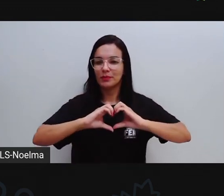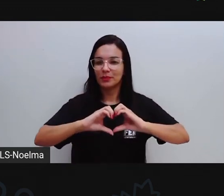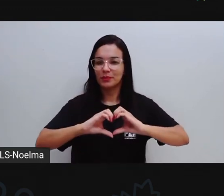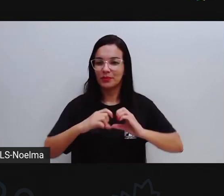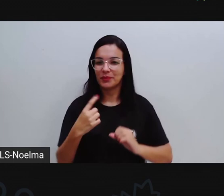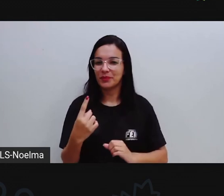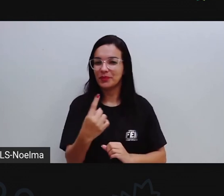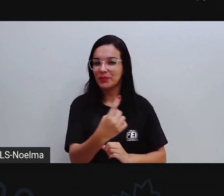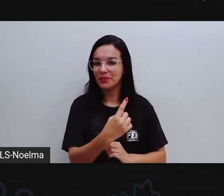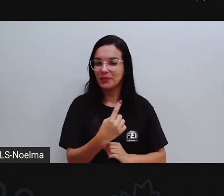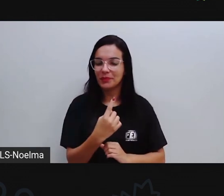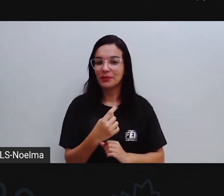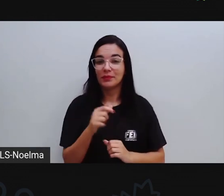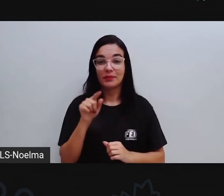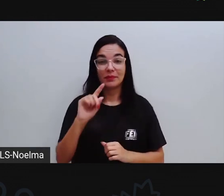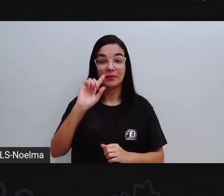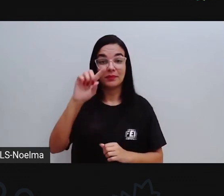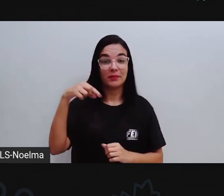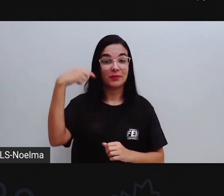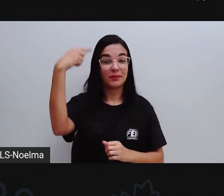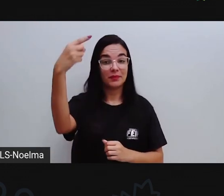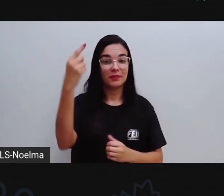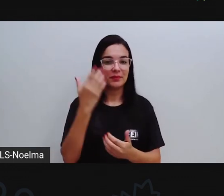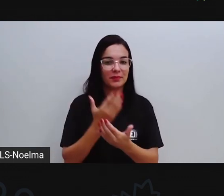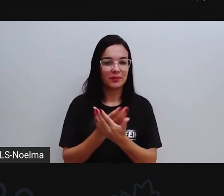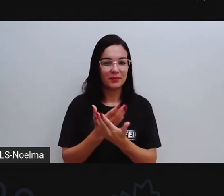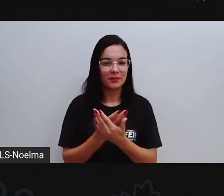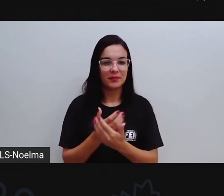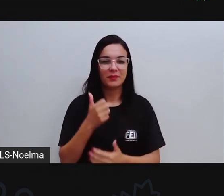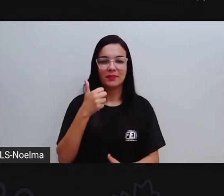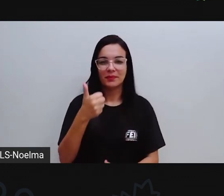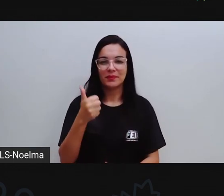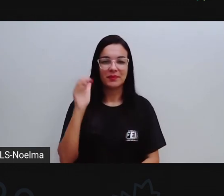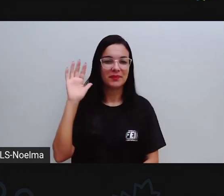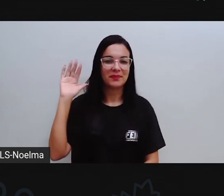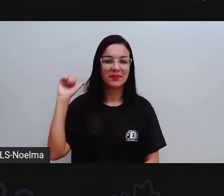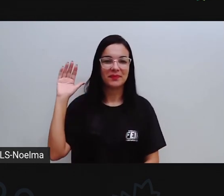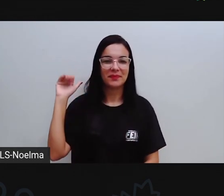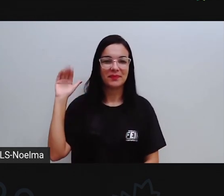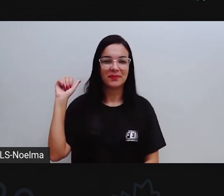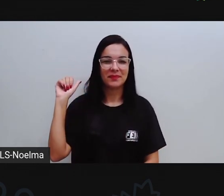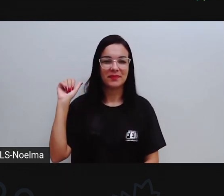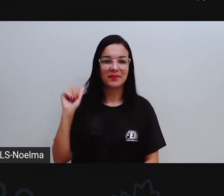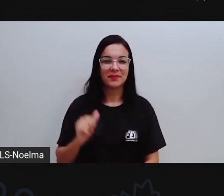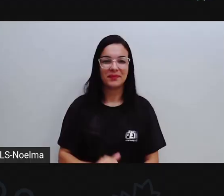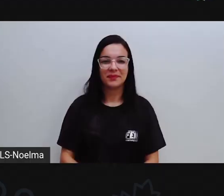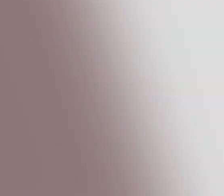um de vocês e a gente se encontra na próxima aula. Tchau, tchau!